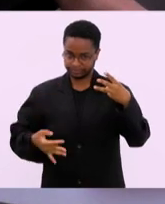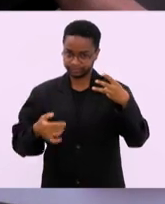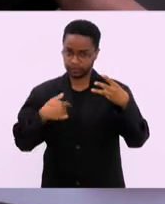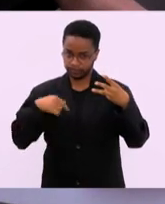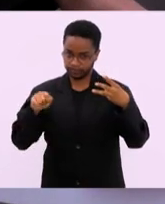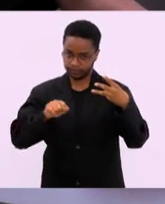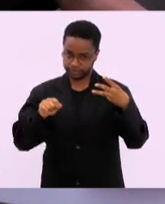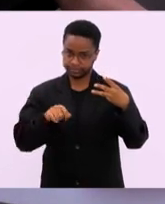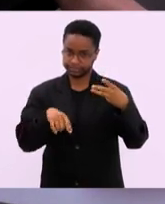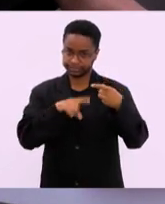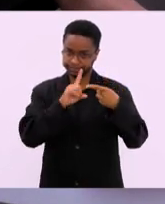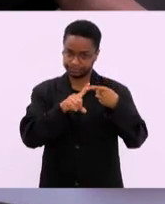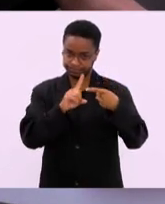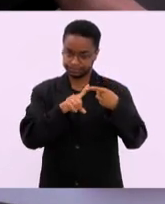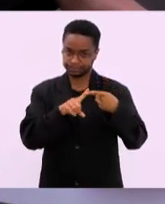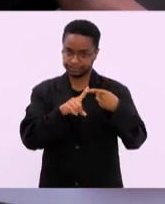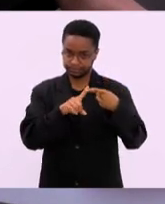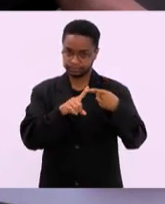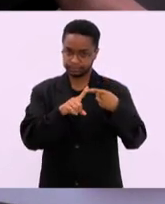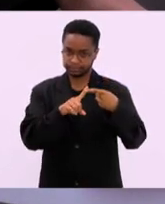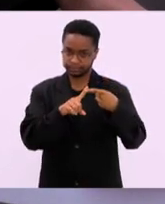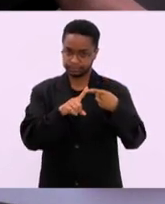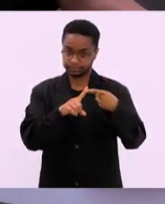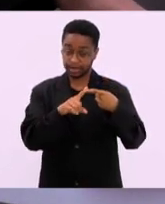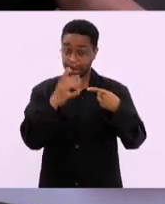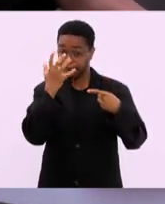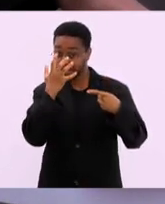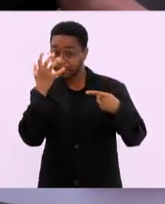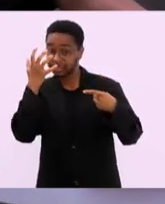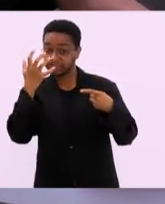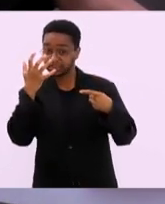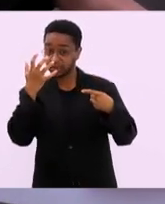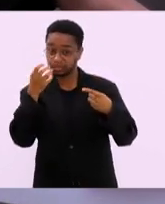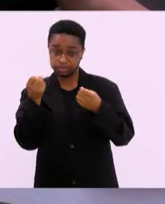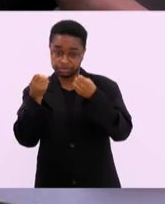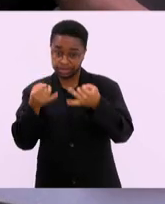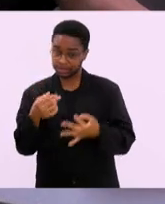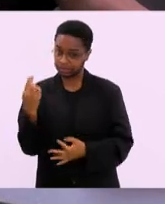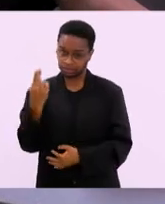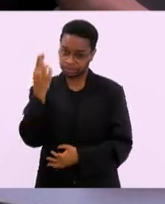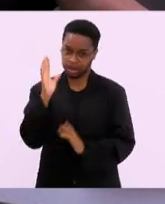presidente. Primeiro, paixão é inexplicável.